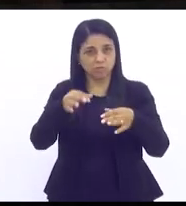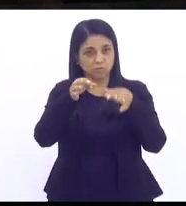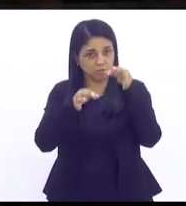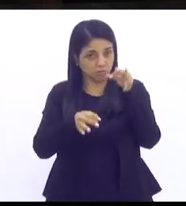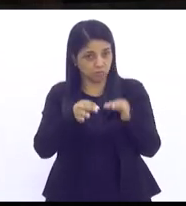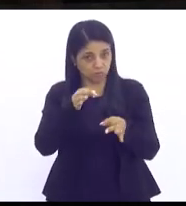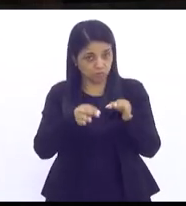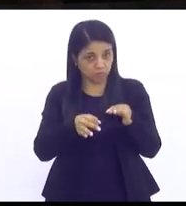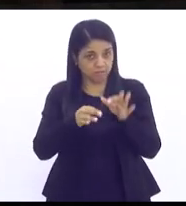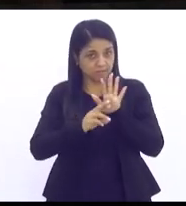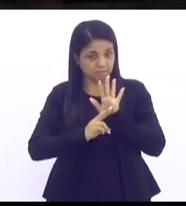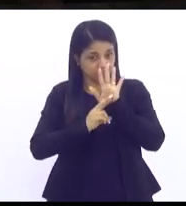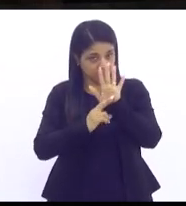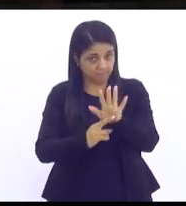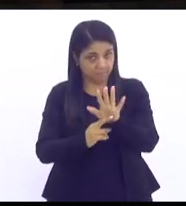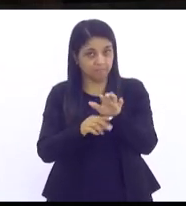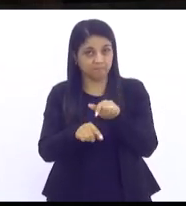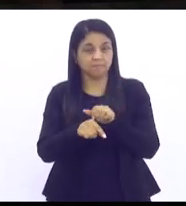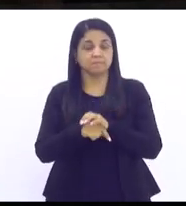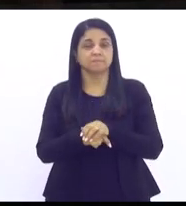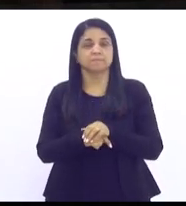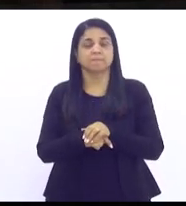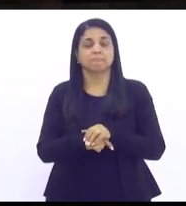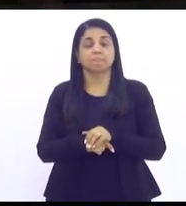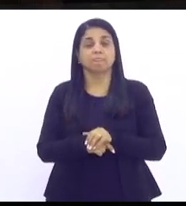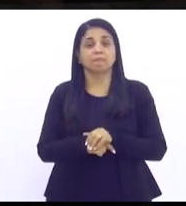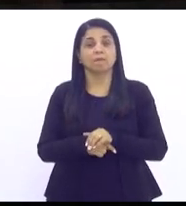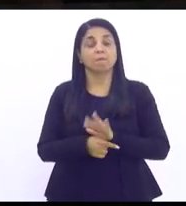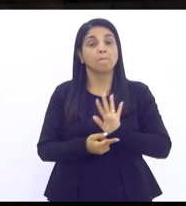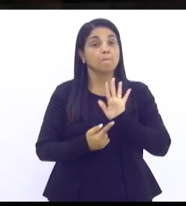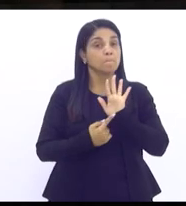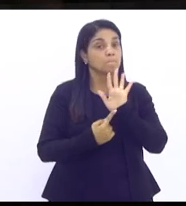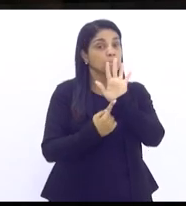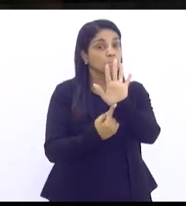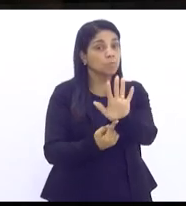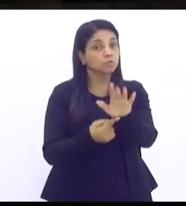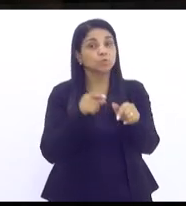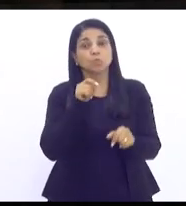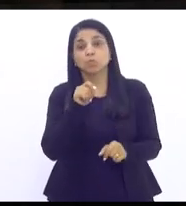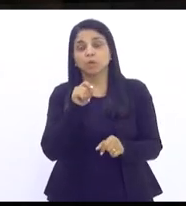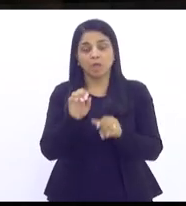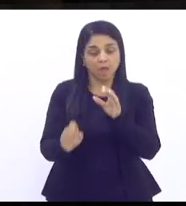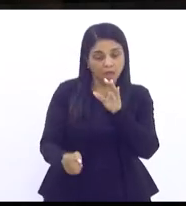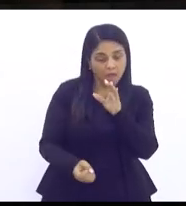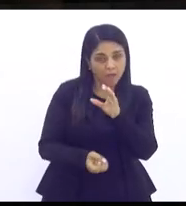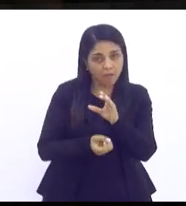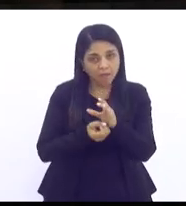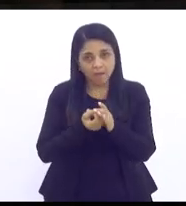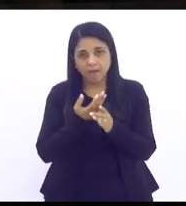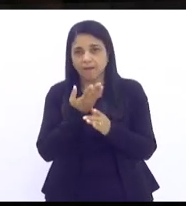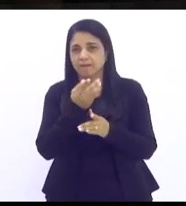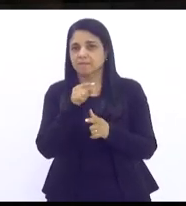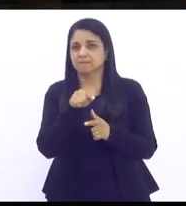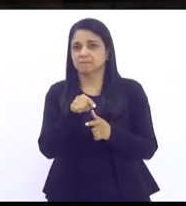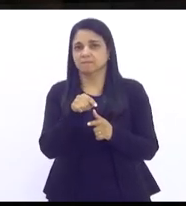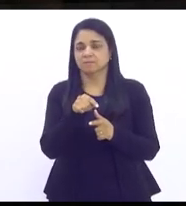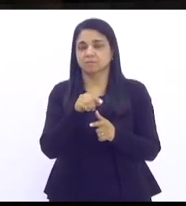que mostrou a necessidade da criação de uma